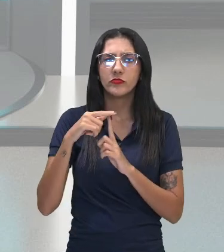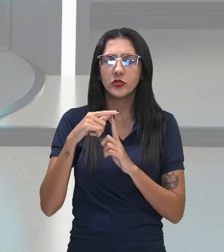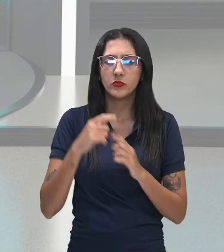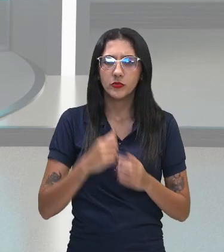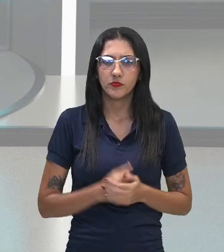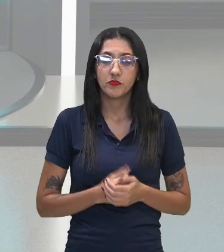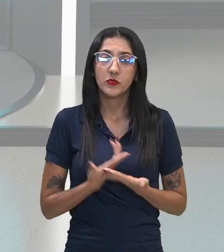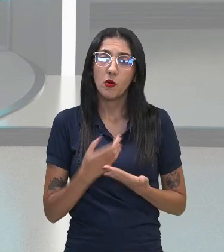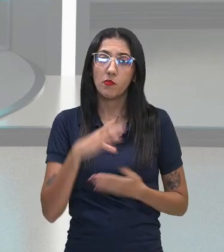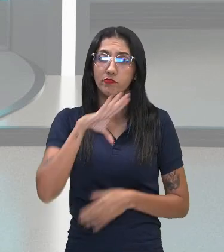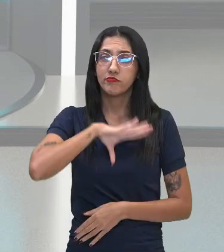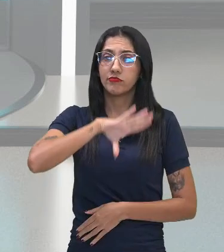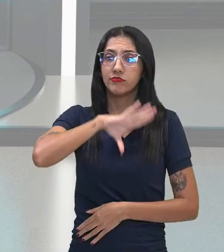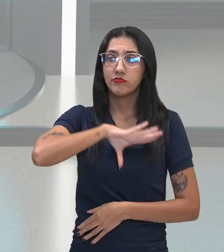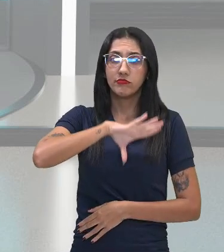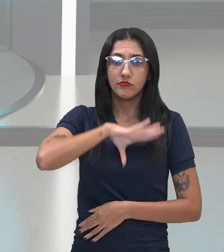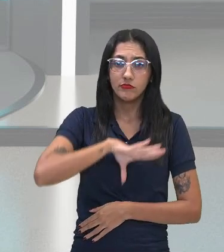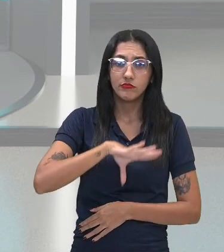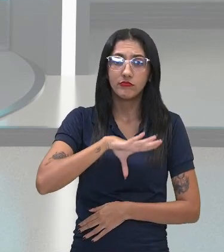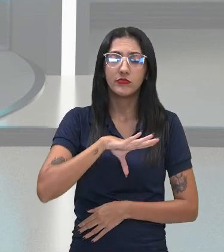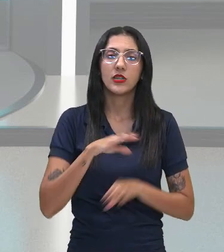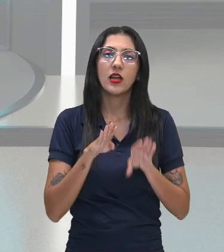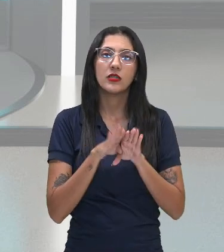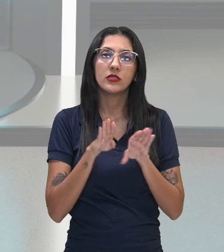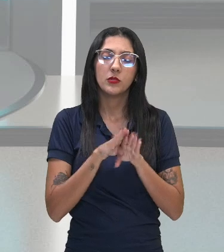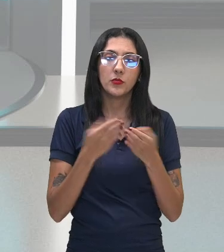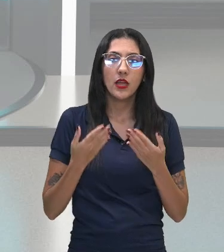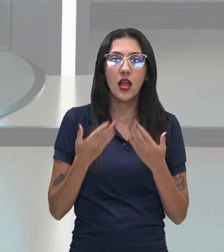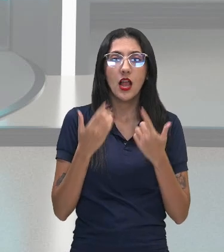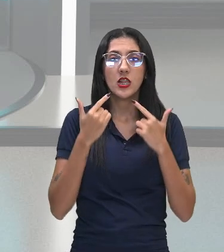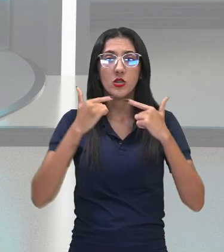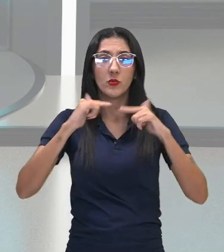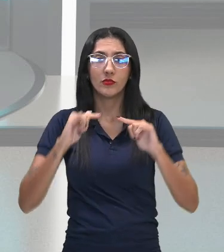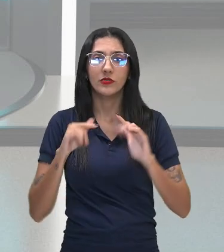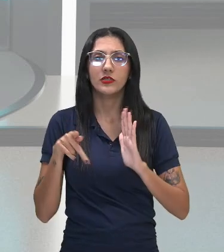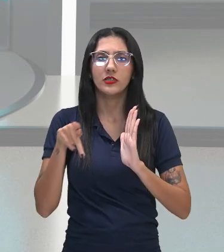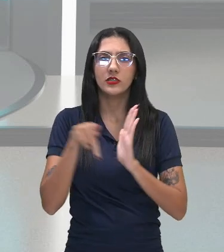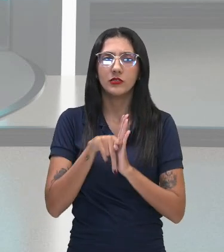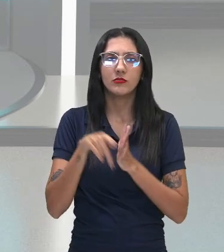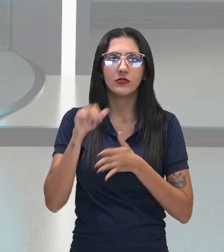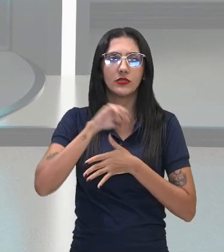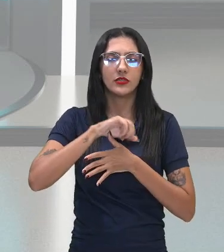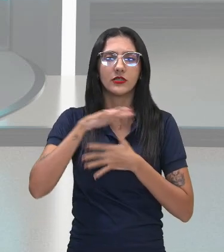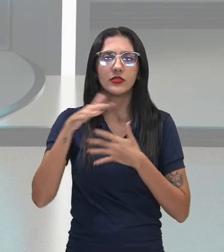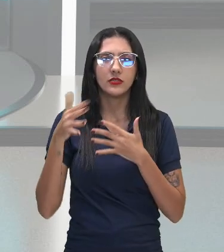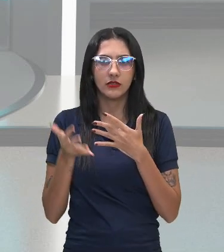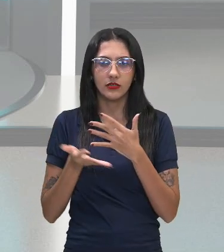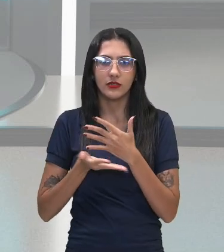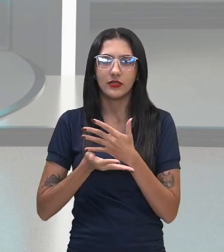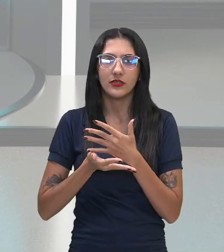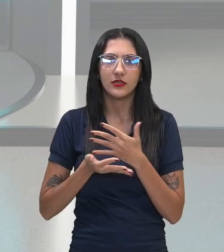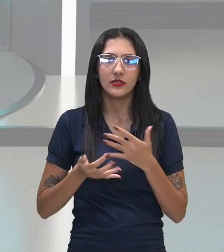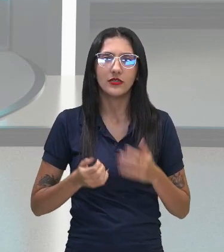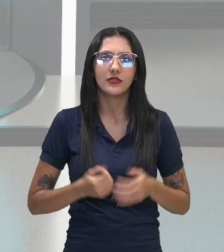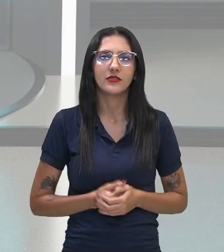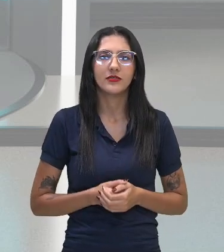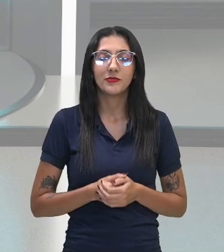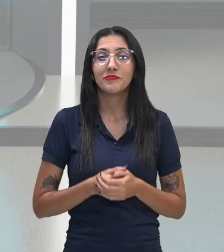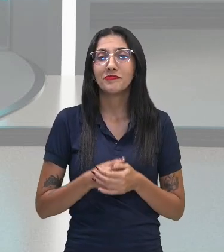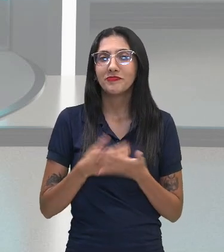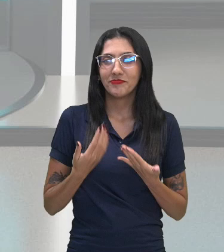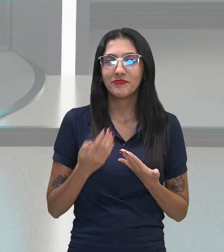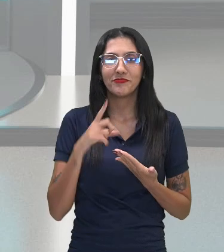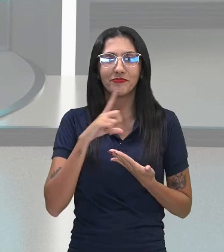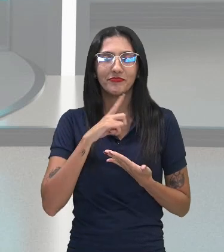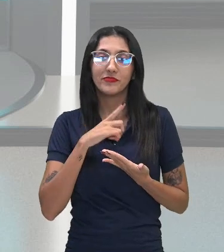língua portuguesa, nós temos a linguagem de sinais. Então, não importa qual tipo de código,